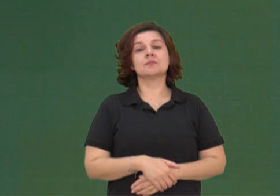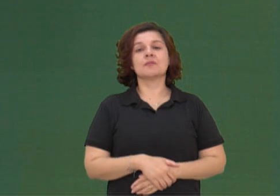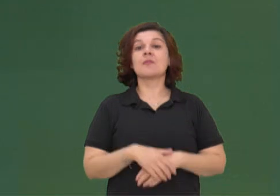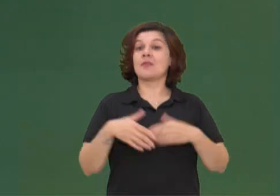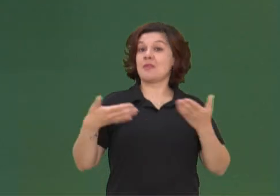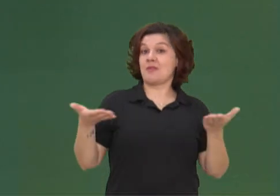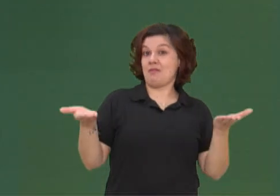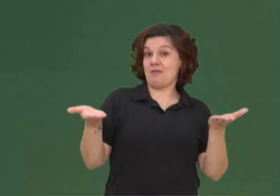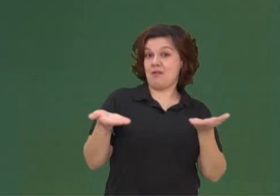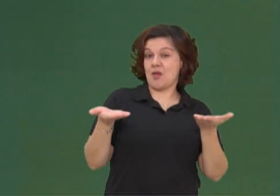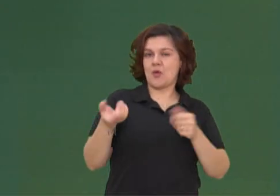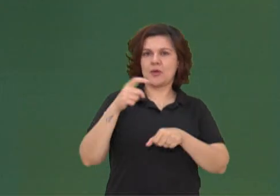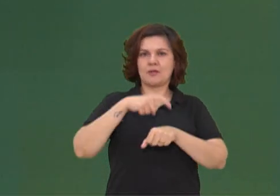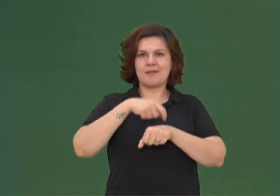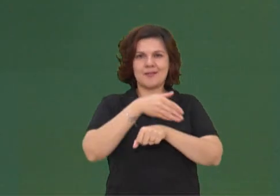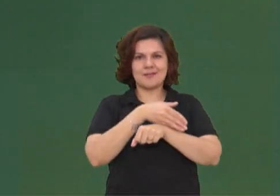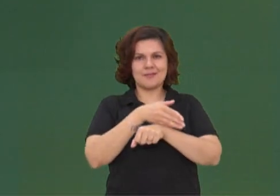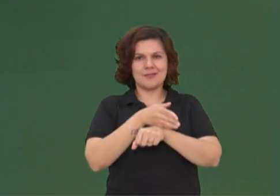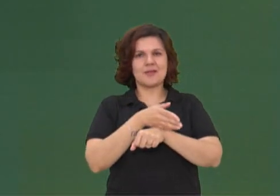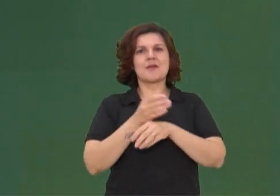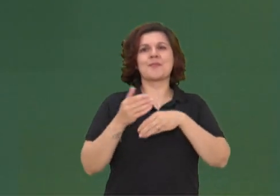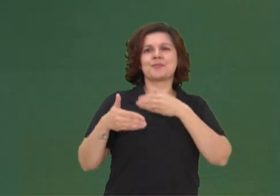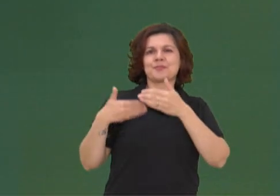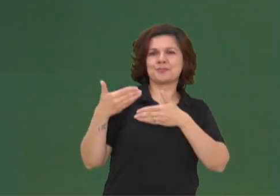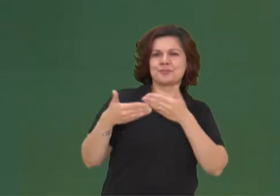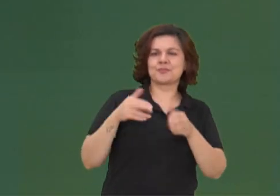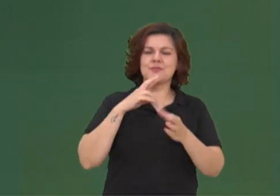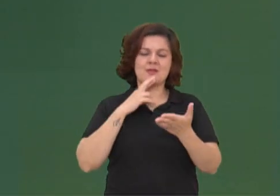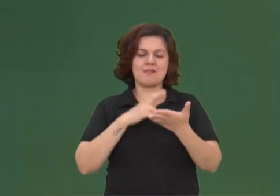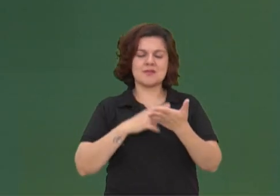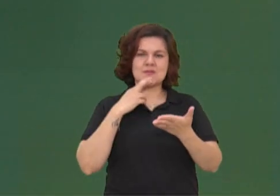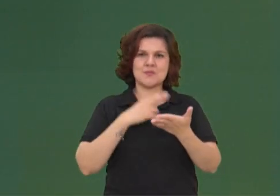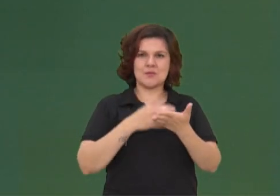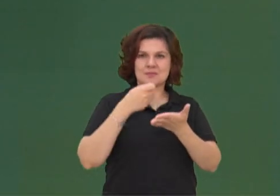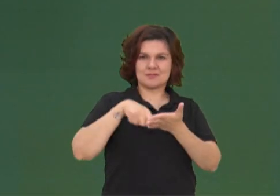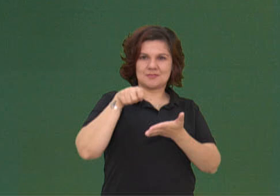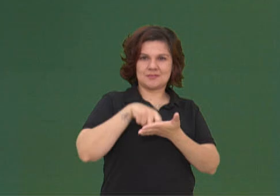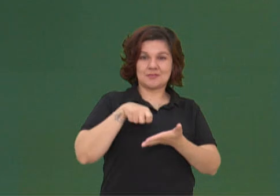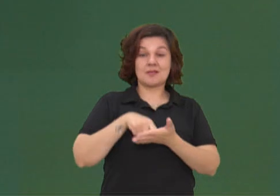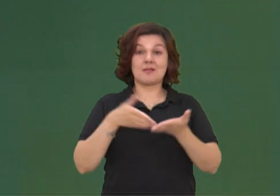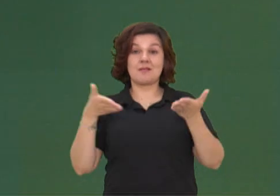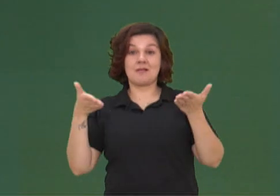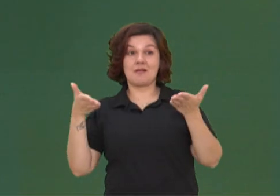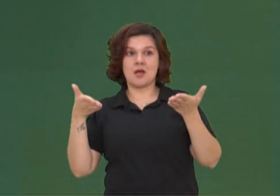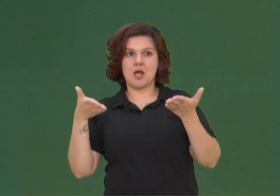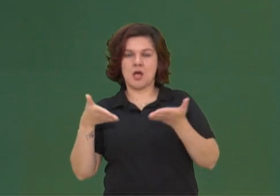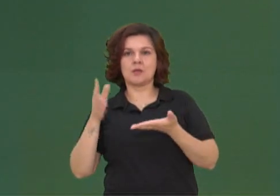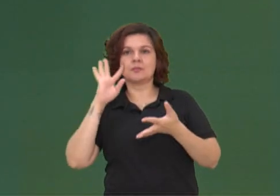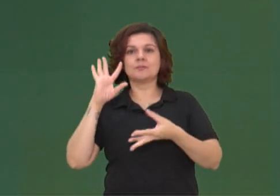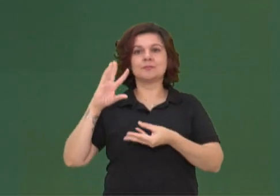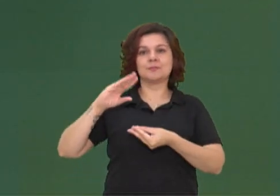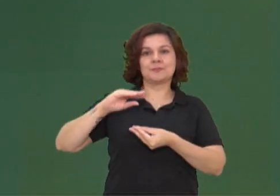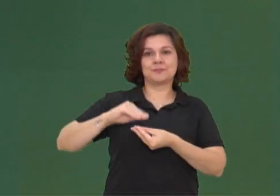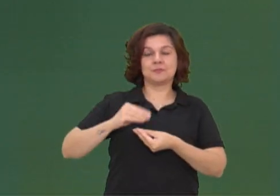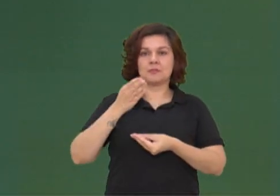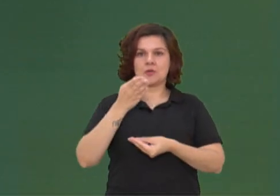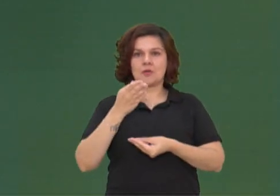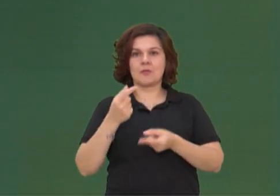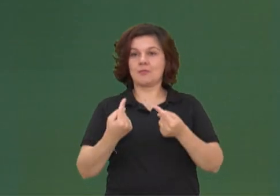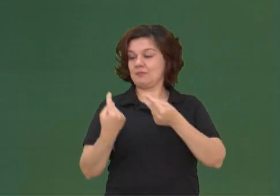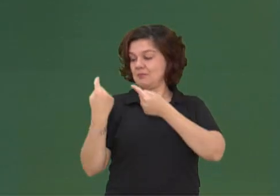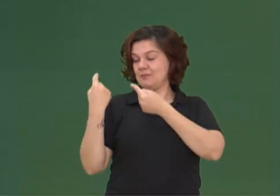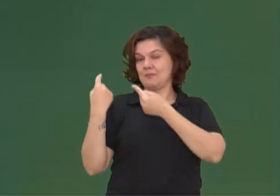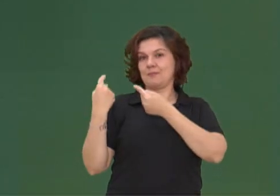Agora que vocês tiveram tempo para estar elaborando aí as respostas no caderno de vocês, vamos fazer aqui algumas considerações usando aqui a nossa